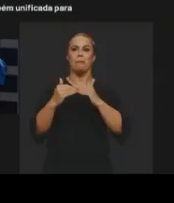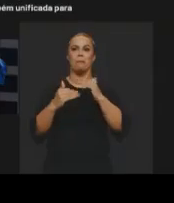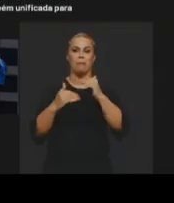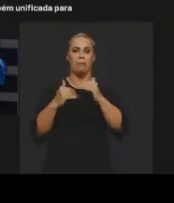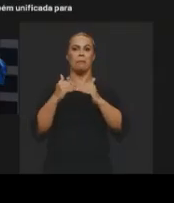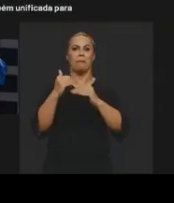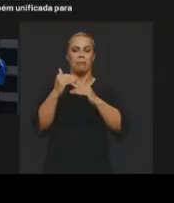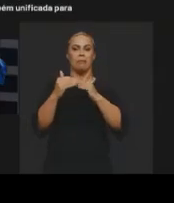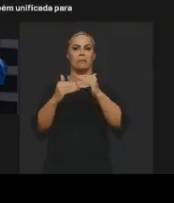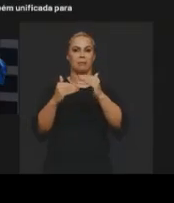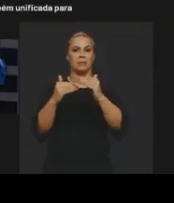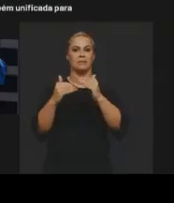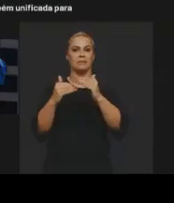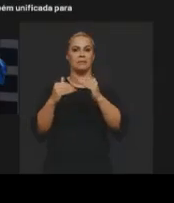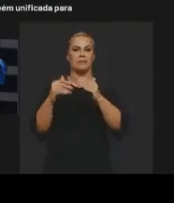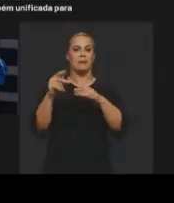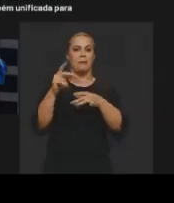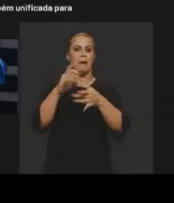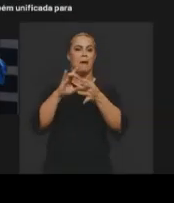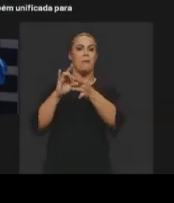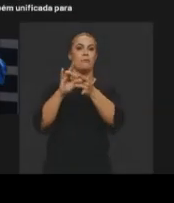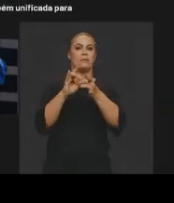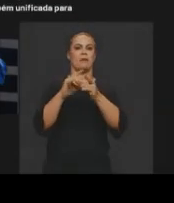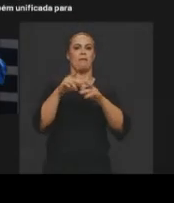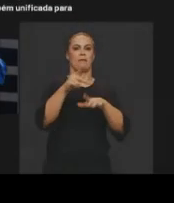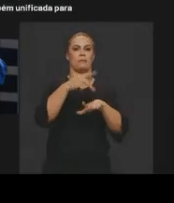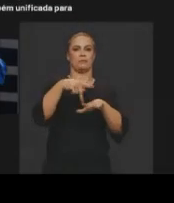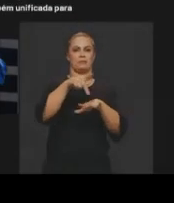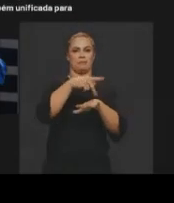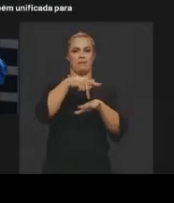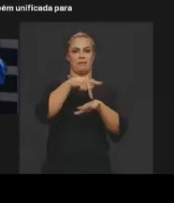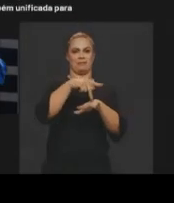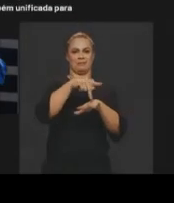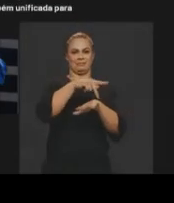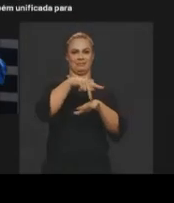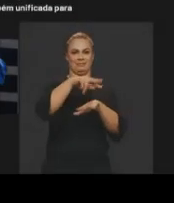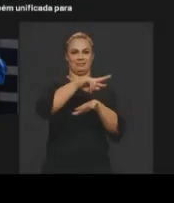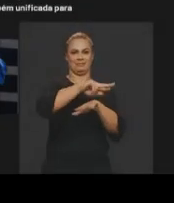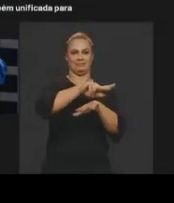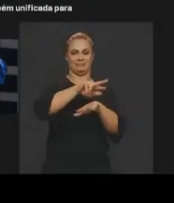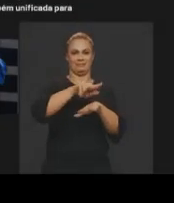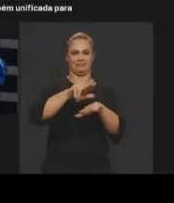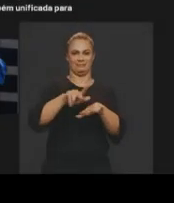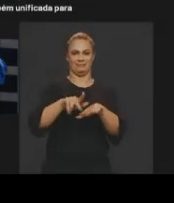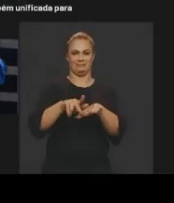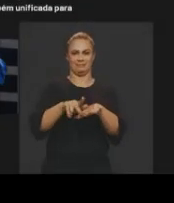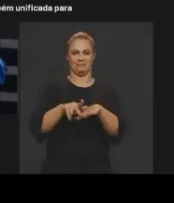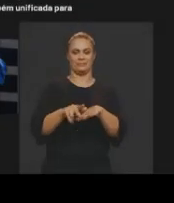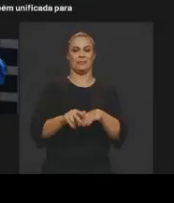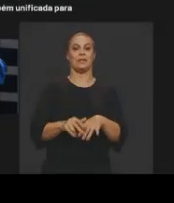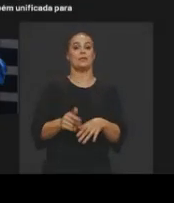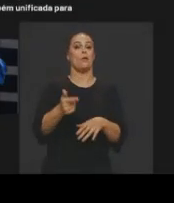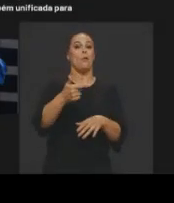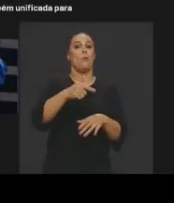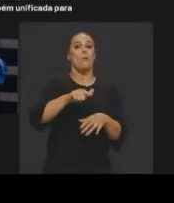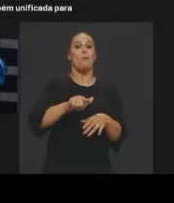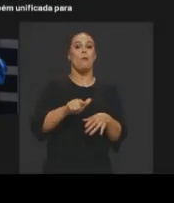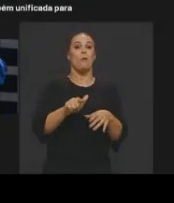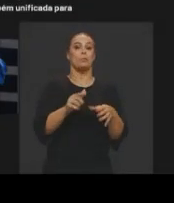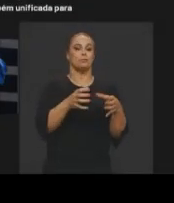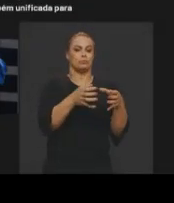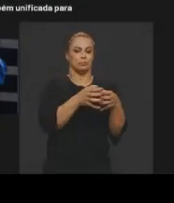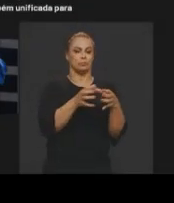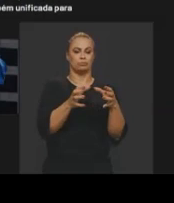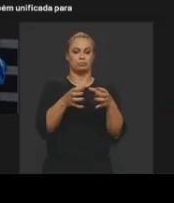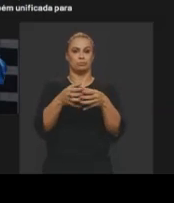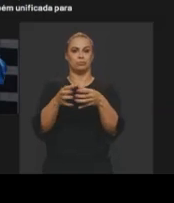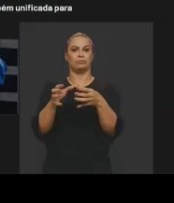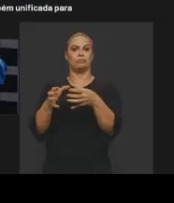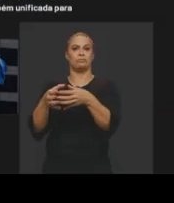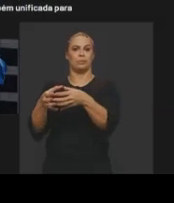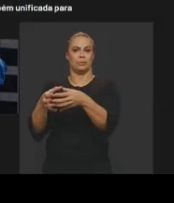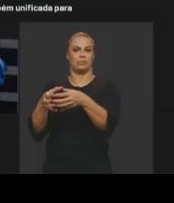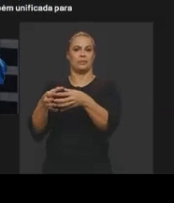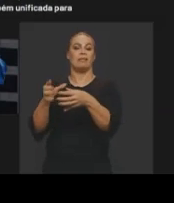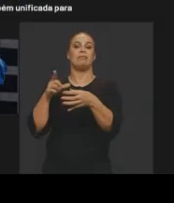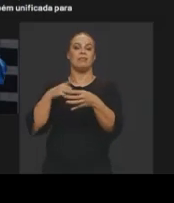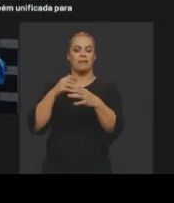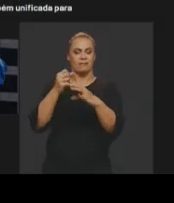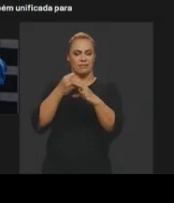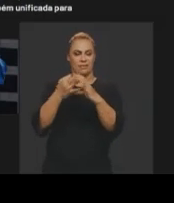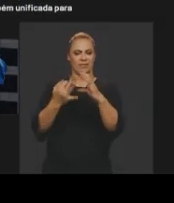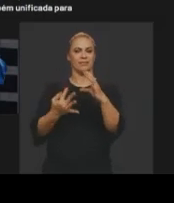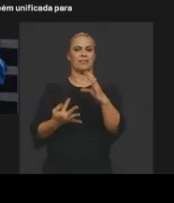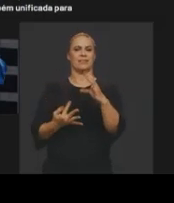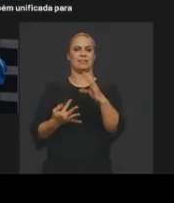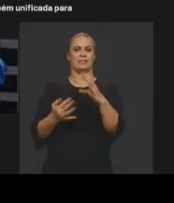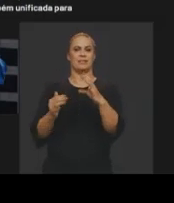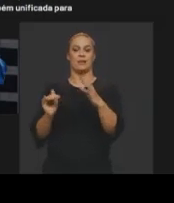Então, você tem todas as características dos outros três grupos, né? Mas você também conta com a unidade